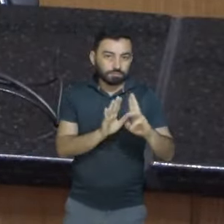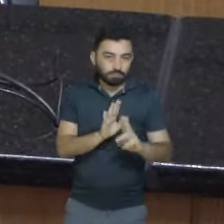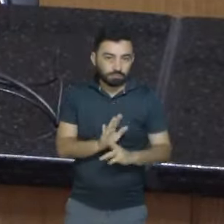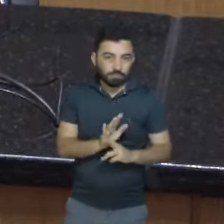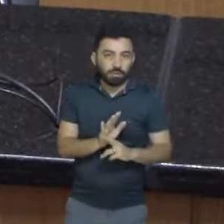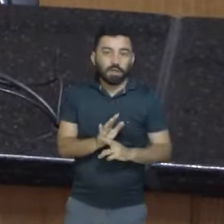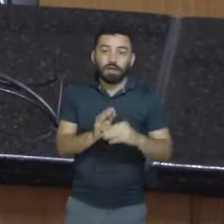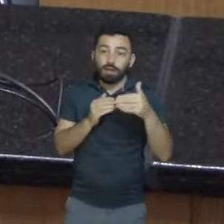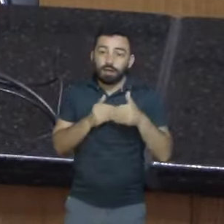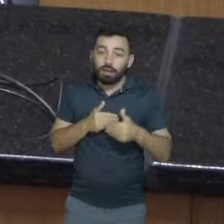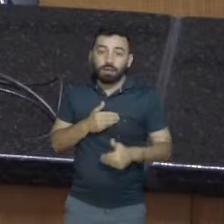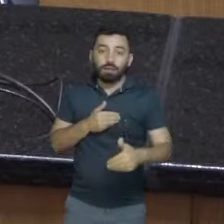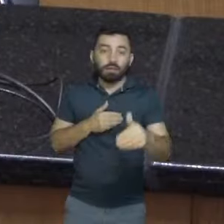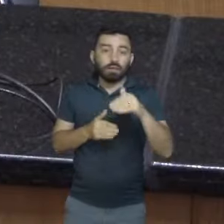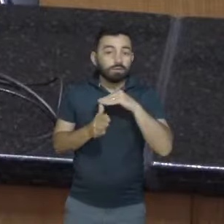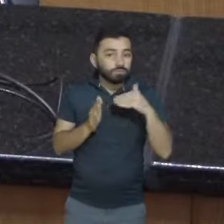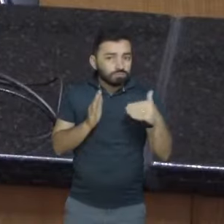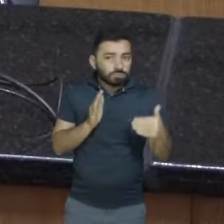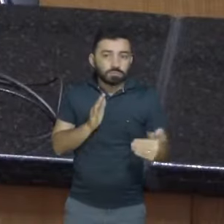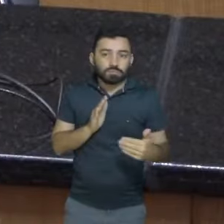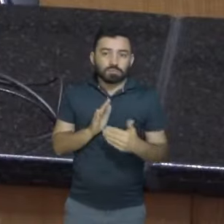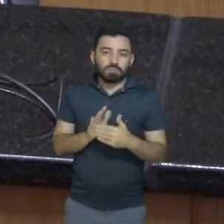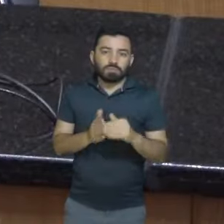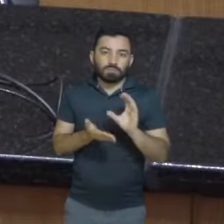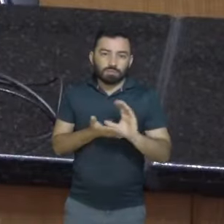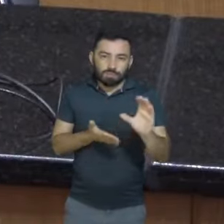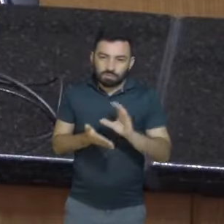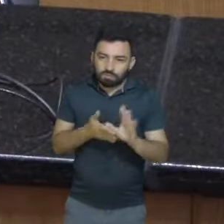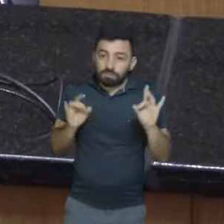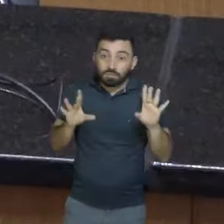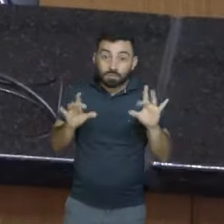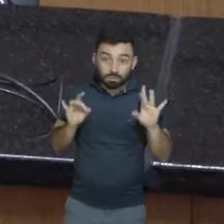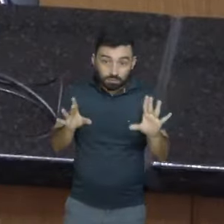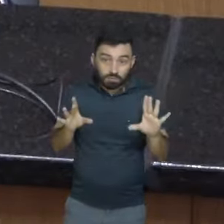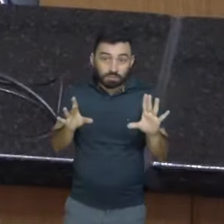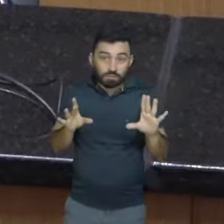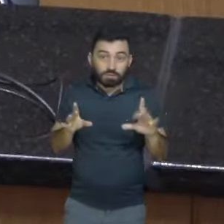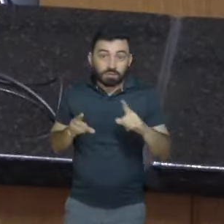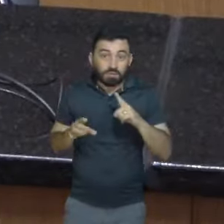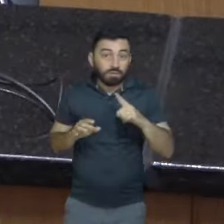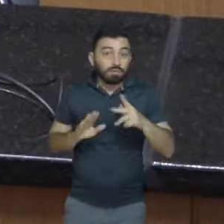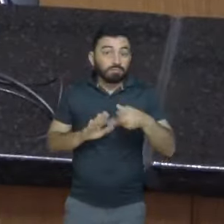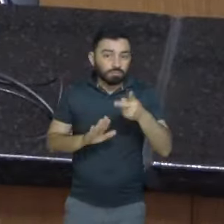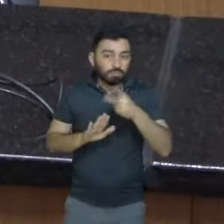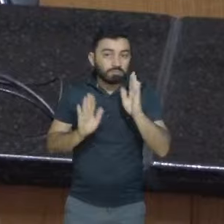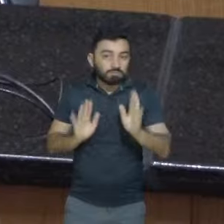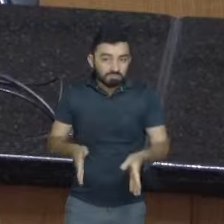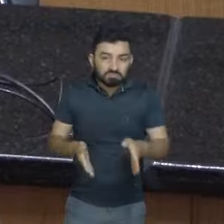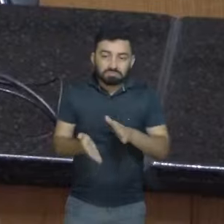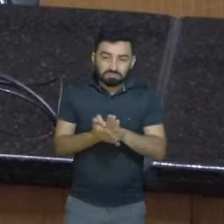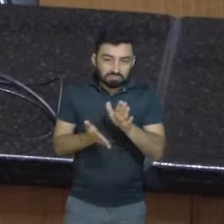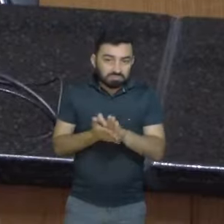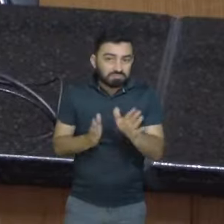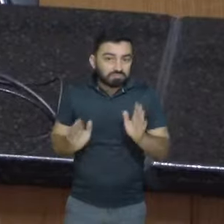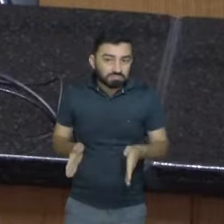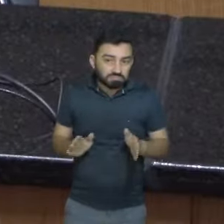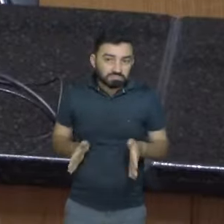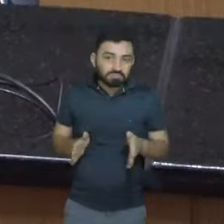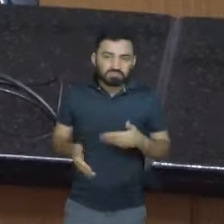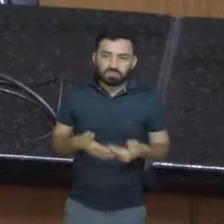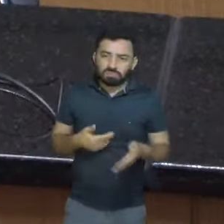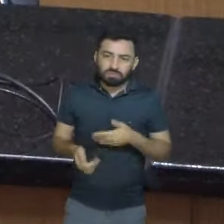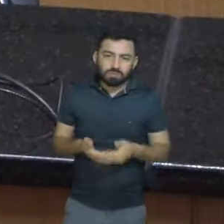previsto que todas as transferências especiais que têm portaria publicada, independentemente de ter iniciado